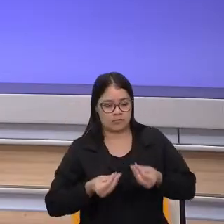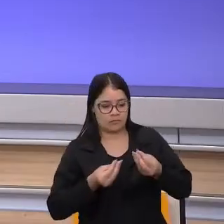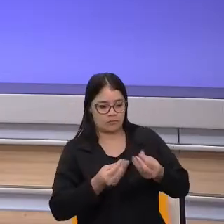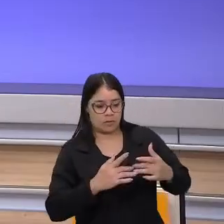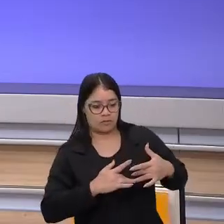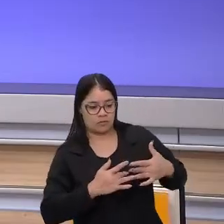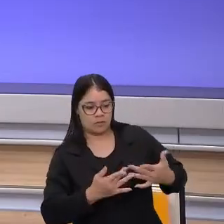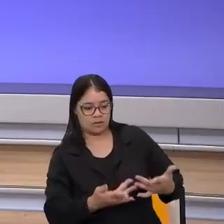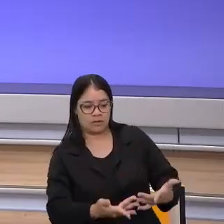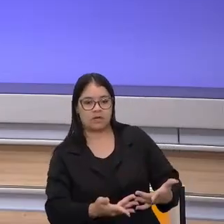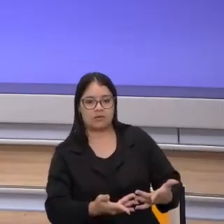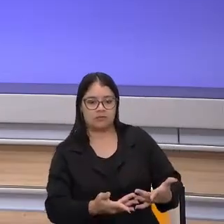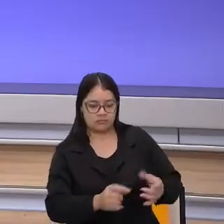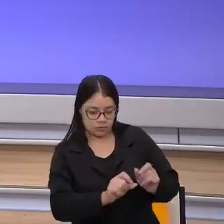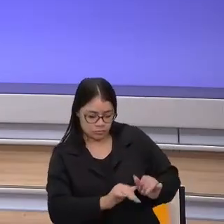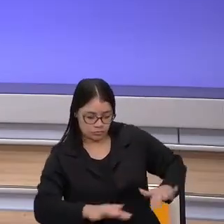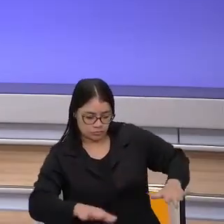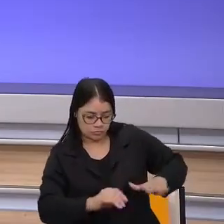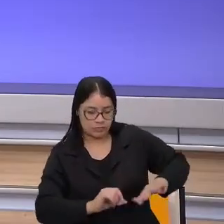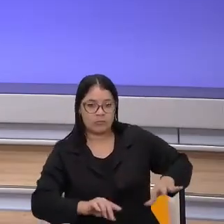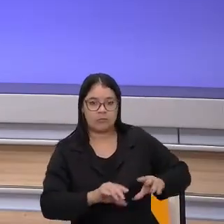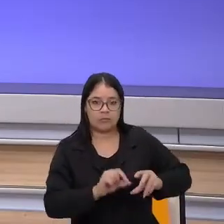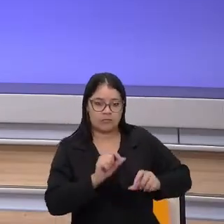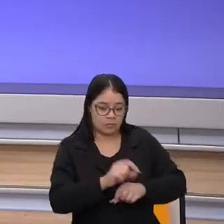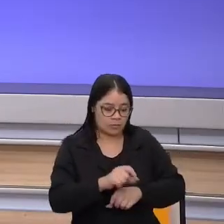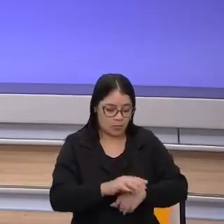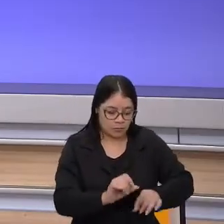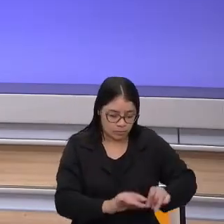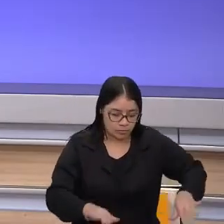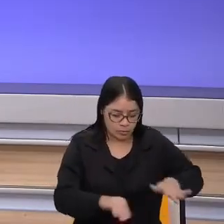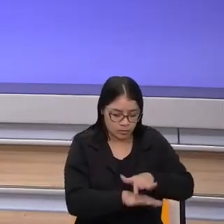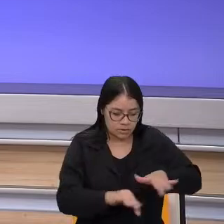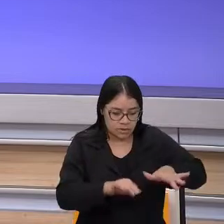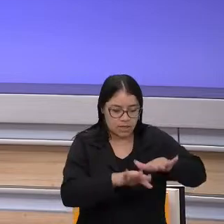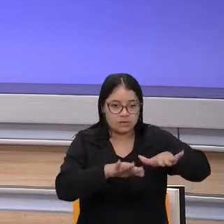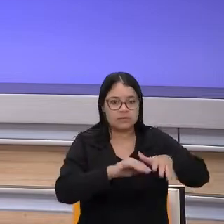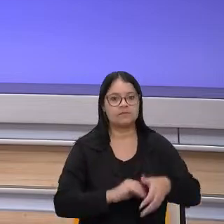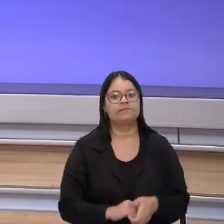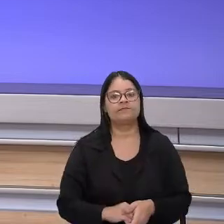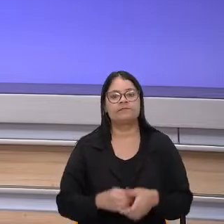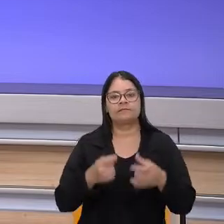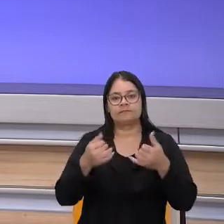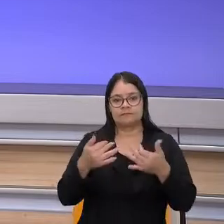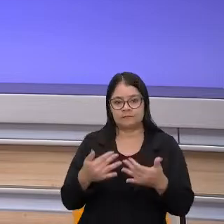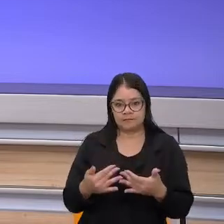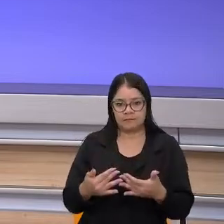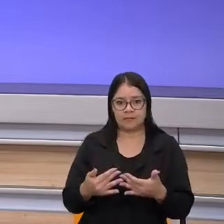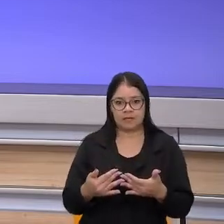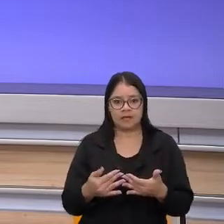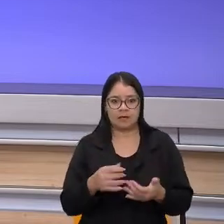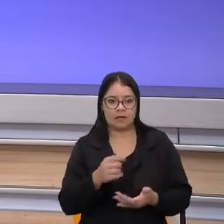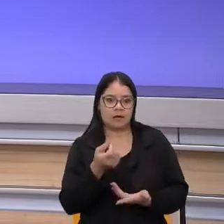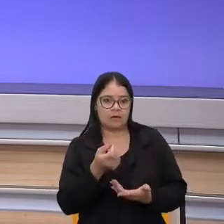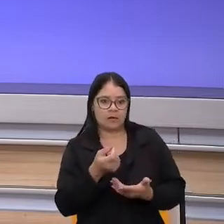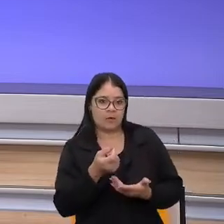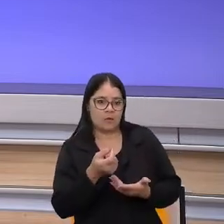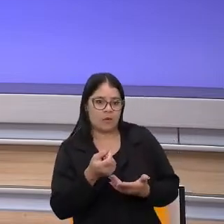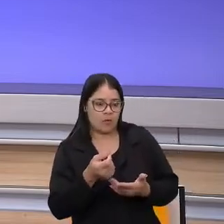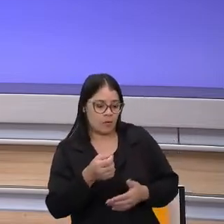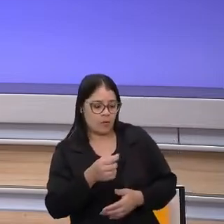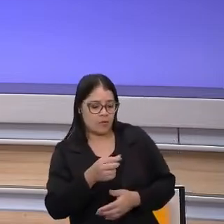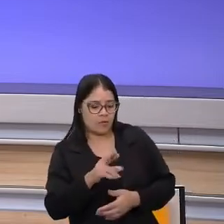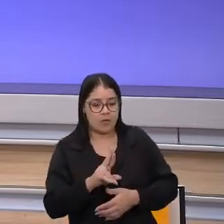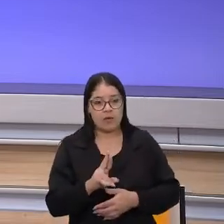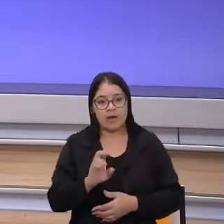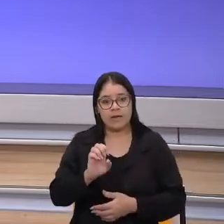composto orgânico. Mas como que foi feito esse composto orgânico? Aí nós explicamos para ela que aquele resíduo foi coletado num grande